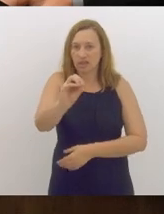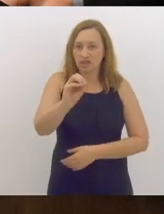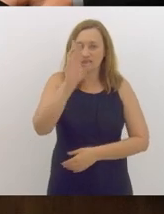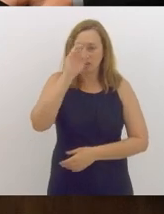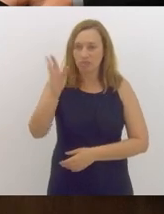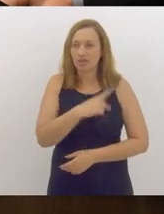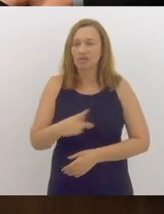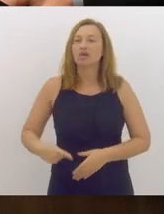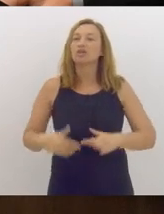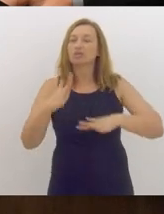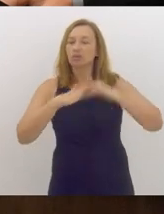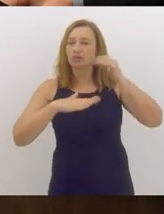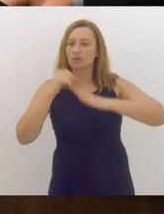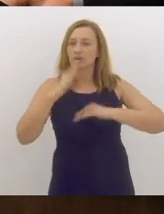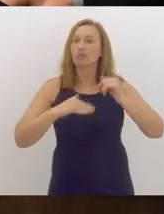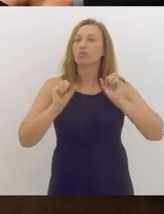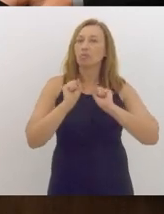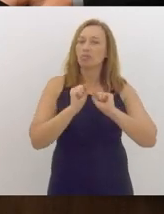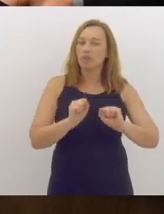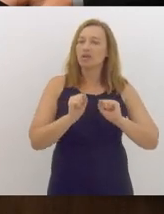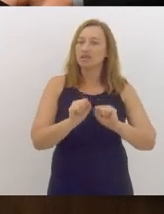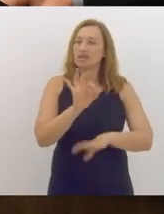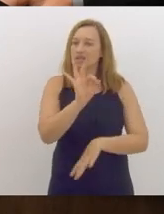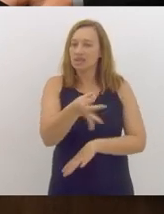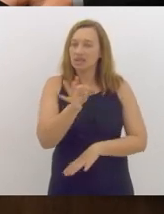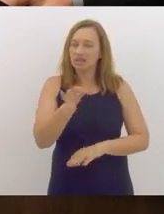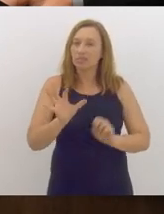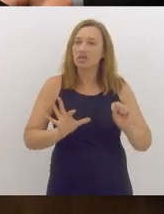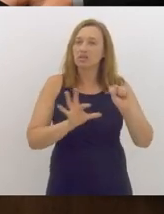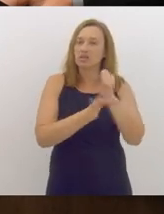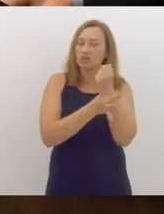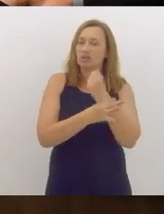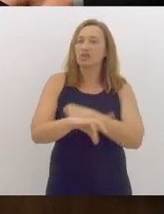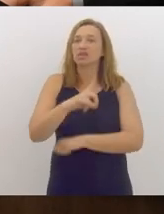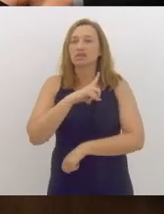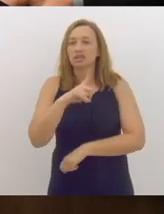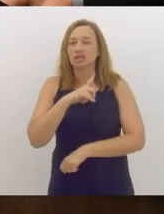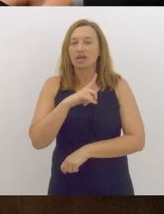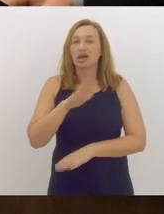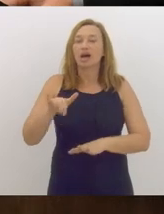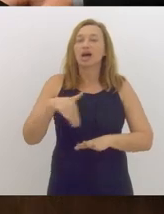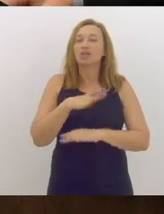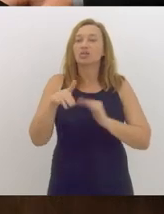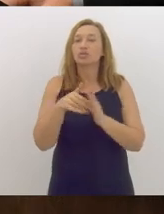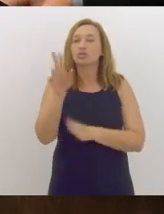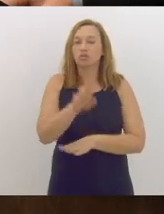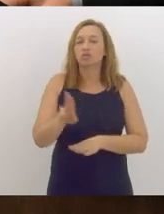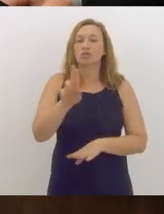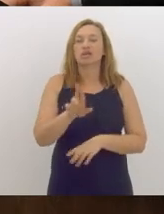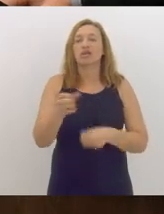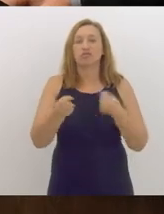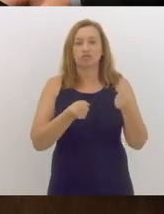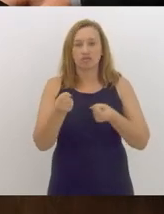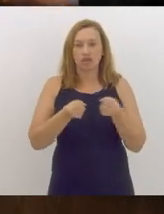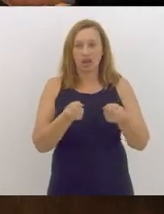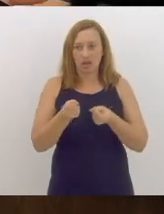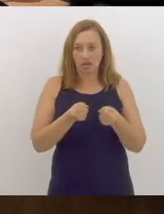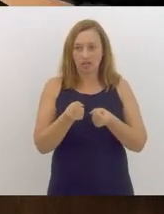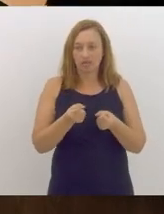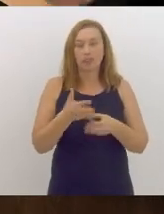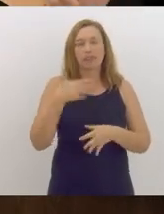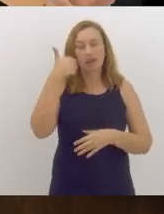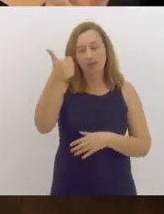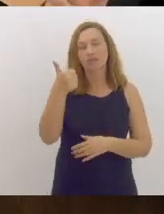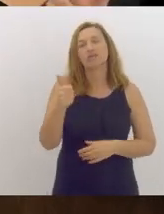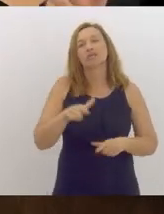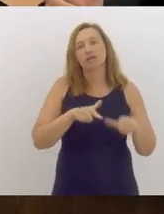para que esses profissionais possam dar, finalmente, segurança aos usuários e a si mesmos, prestando o melhor